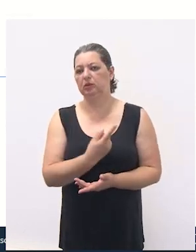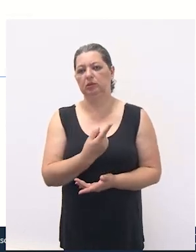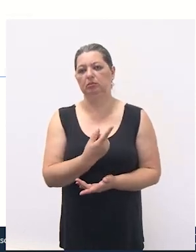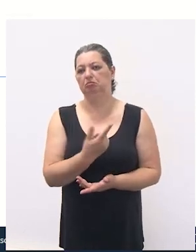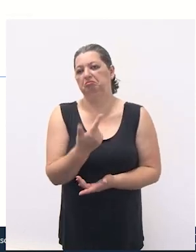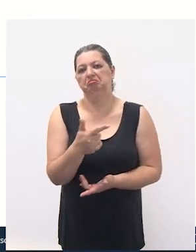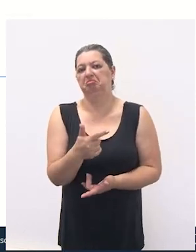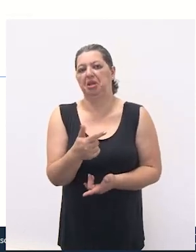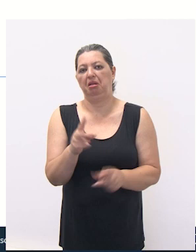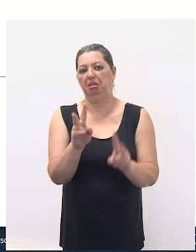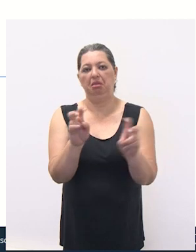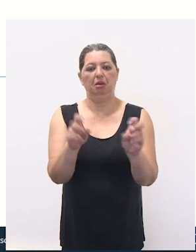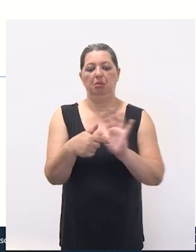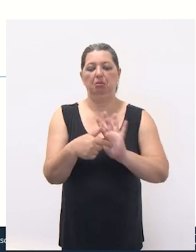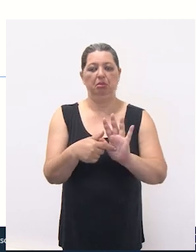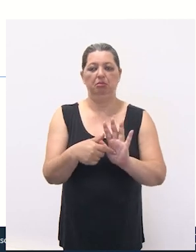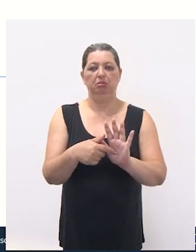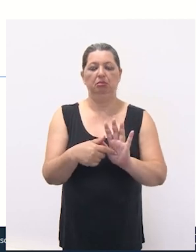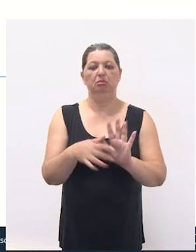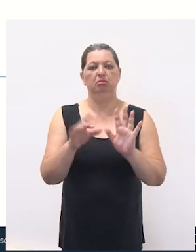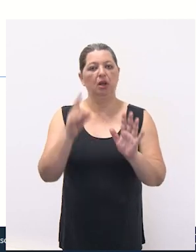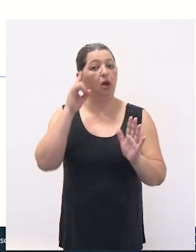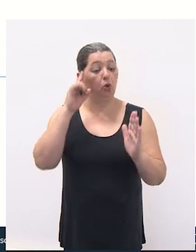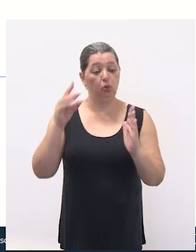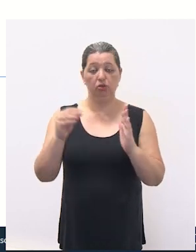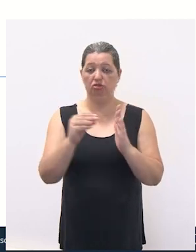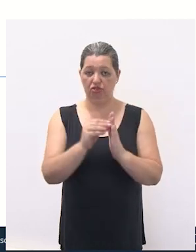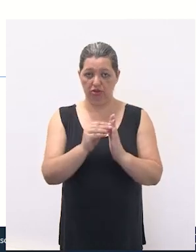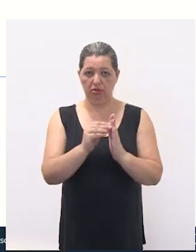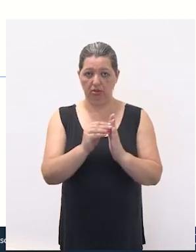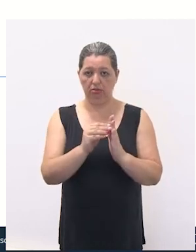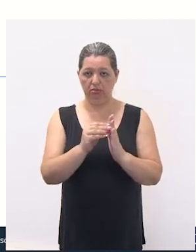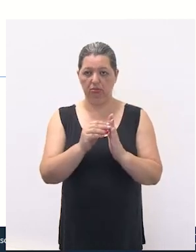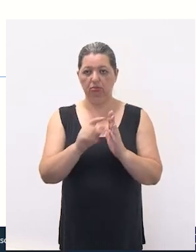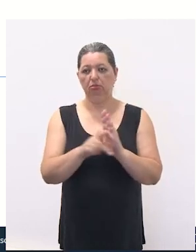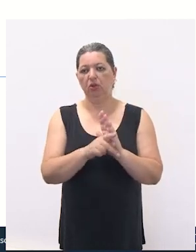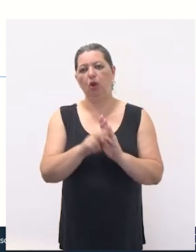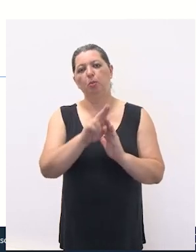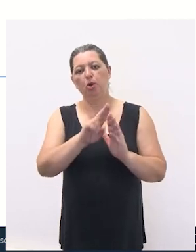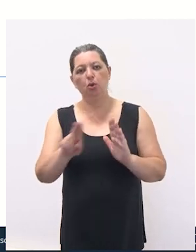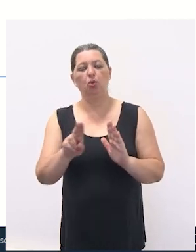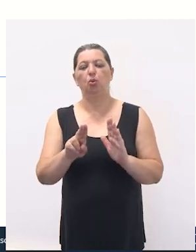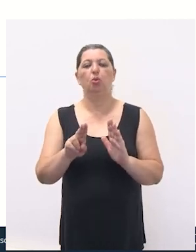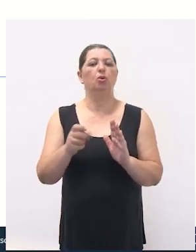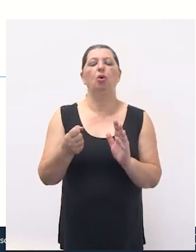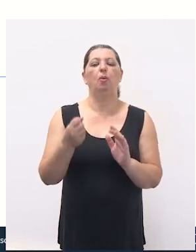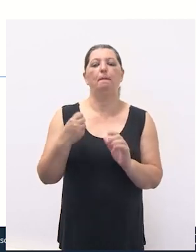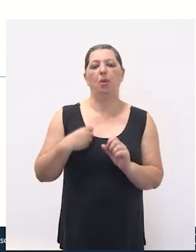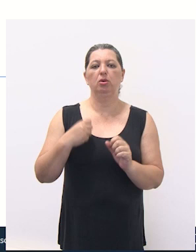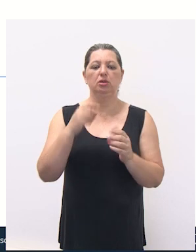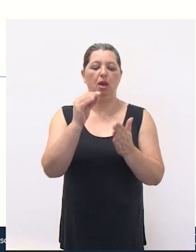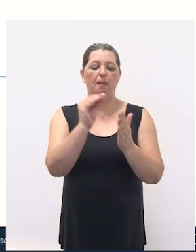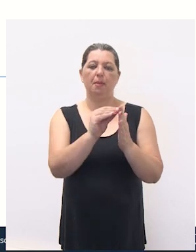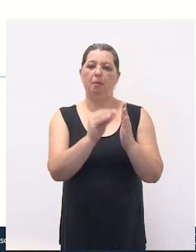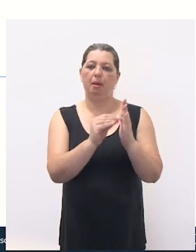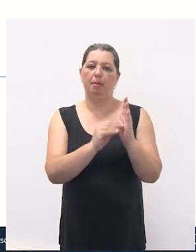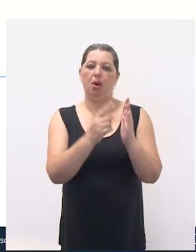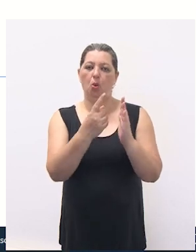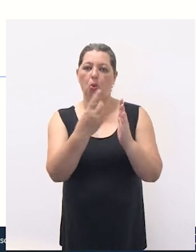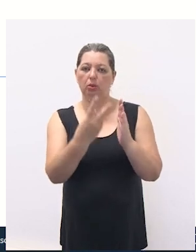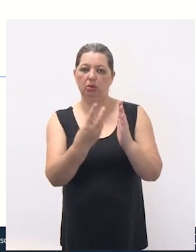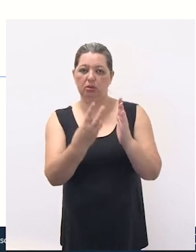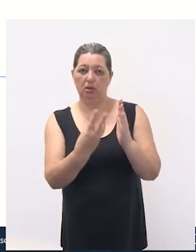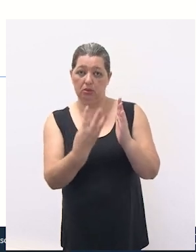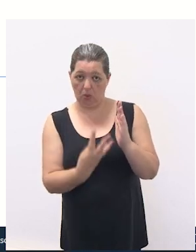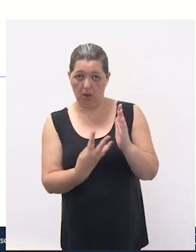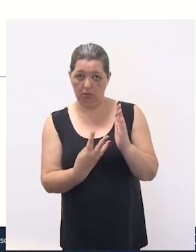e aparece a data, né, da postagem, ou a gente nomeia atividade 1, 2, 3, 4, mas eu acho bacana a